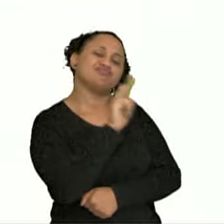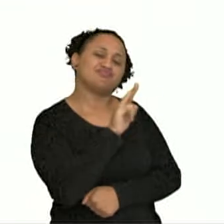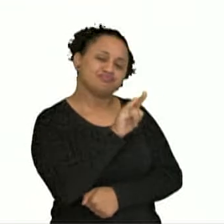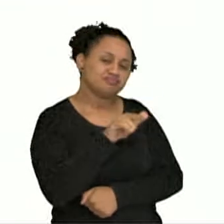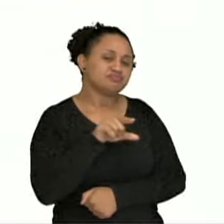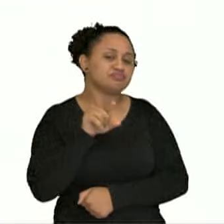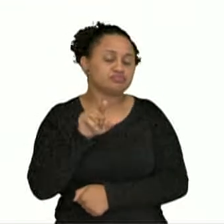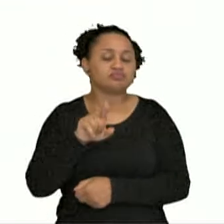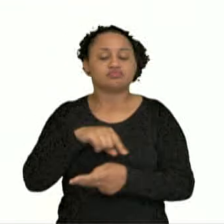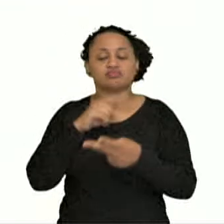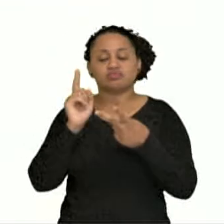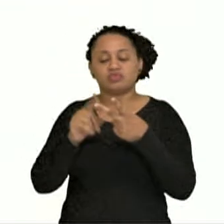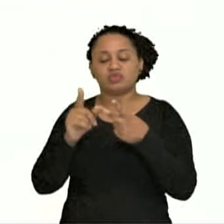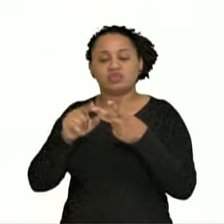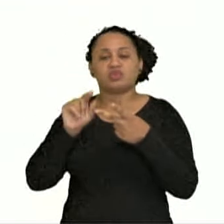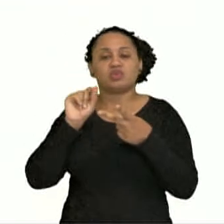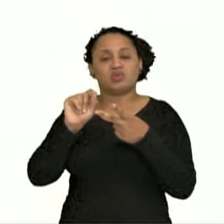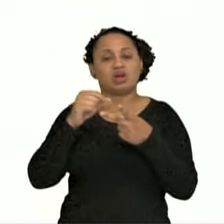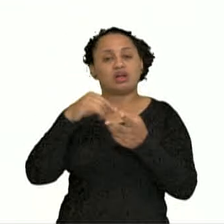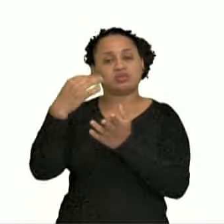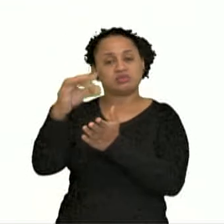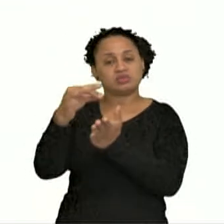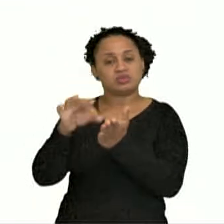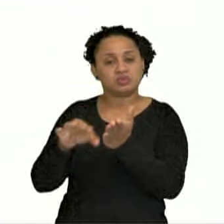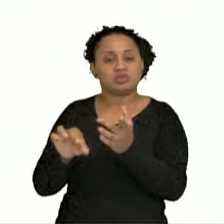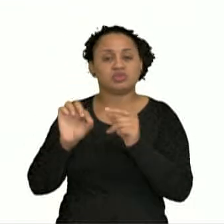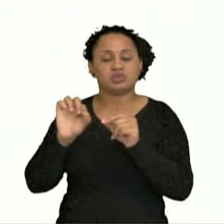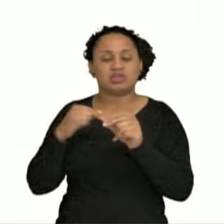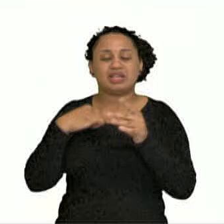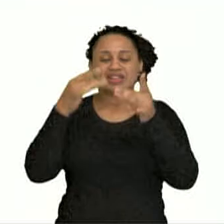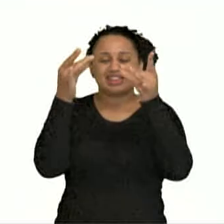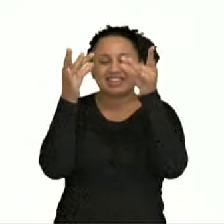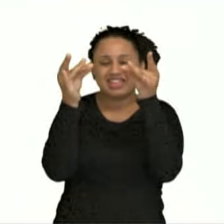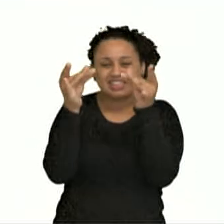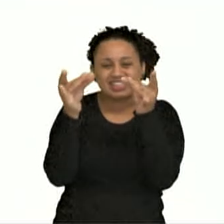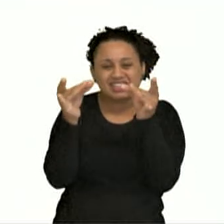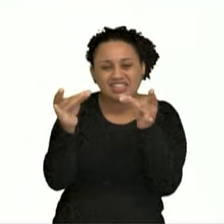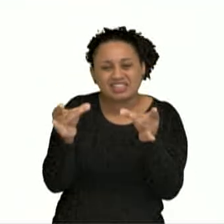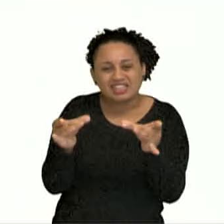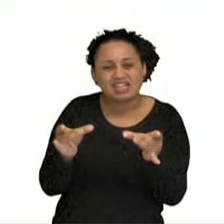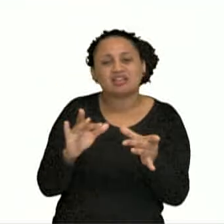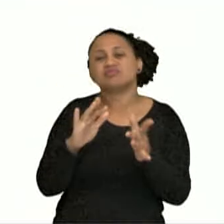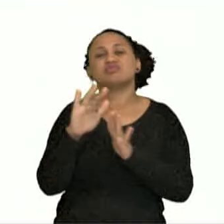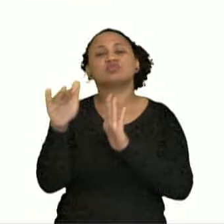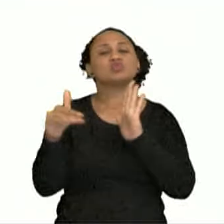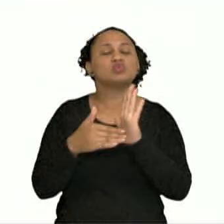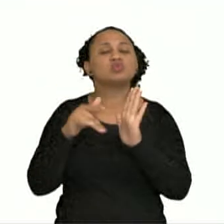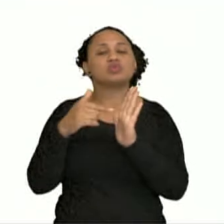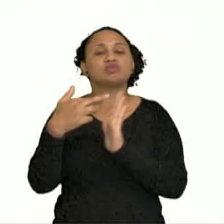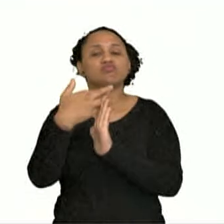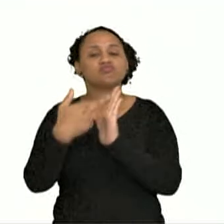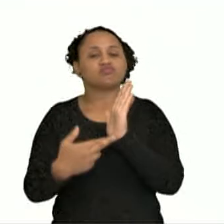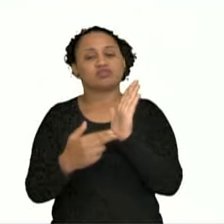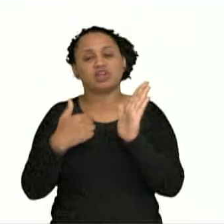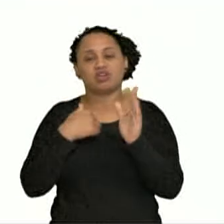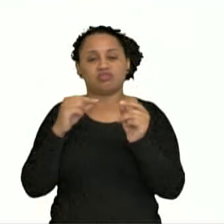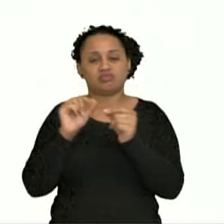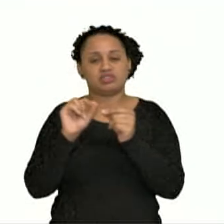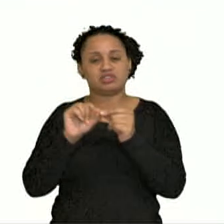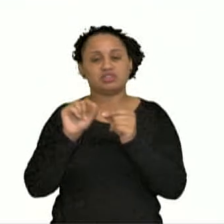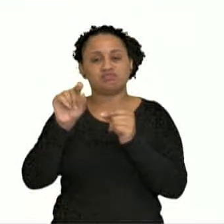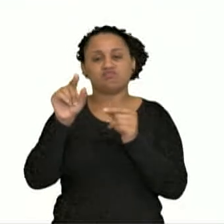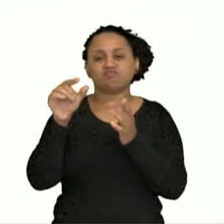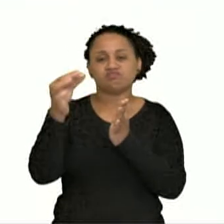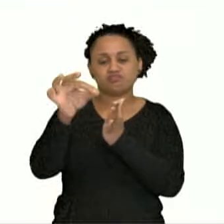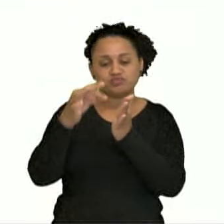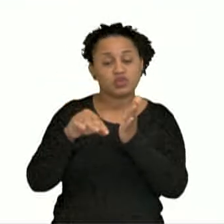O segundo é que ela corrigia tintim por tintim tudo que é a redação que eu fazia,